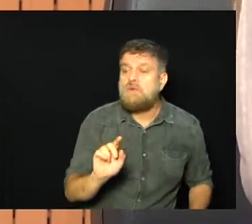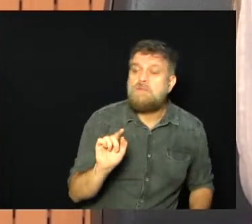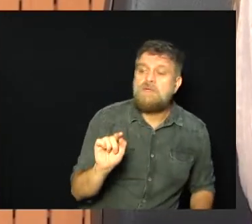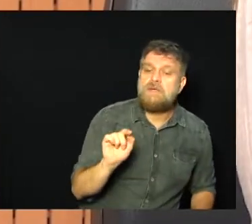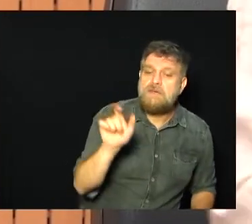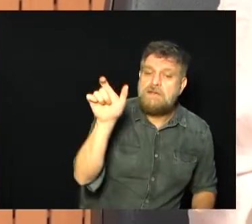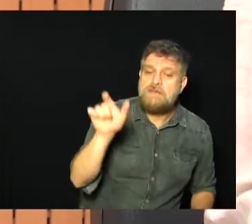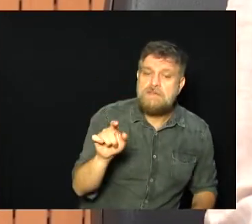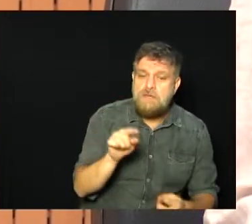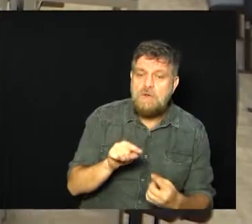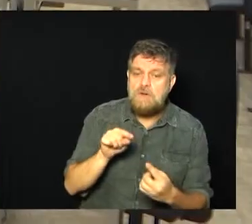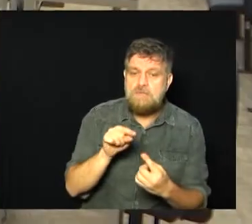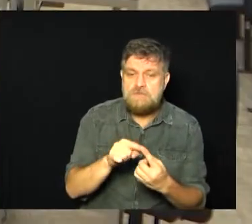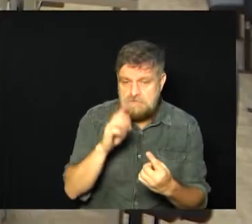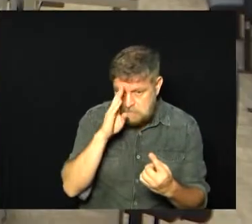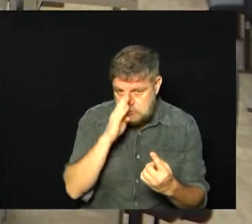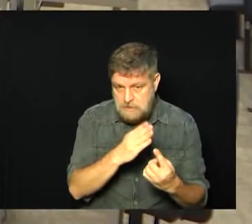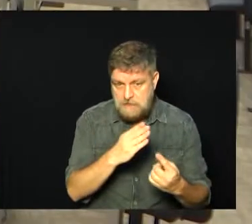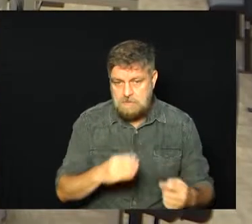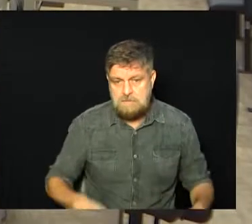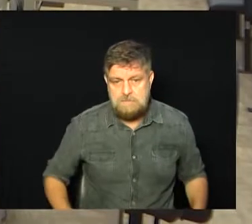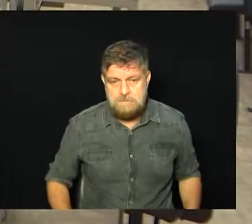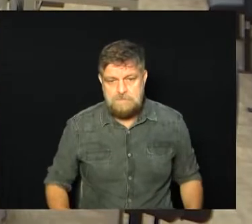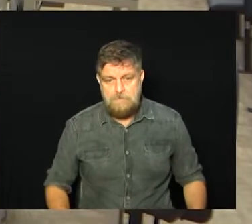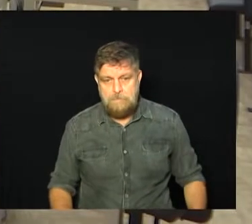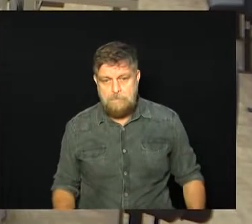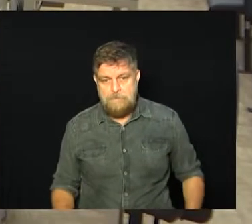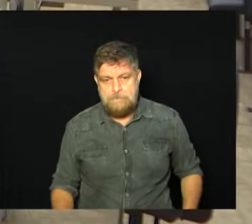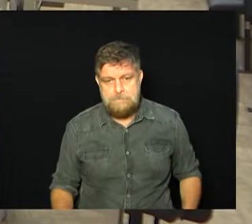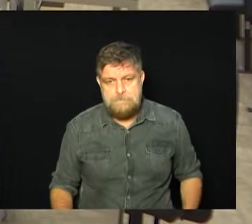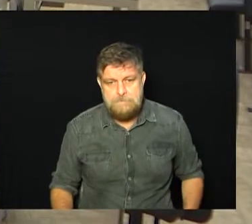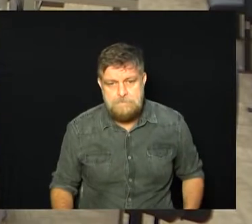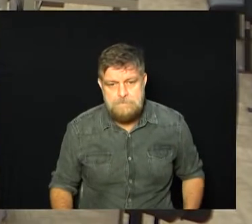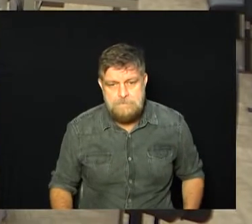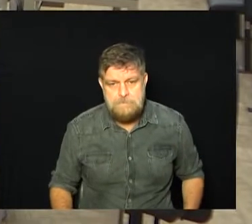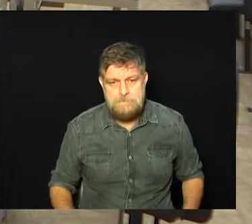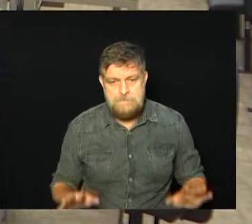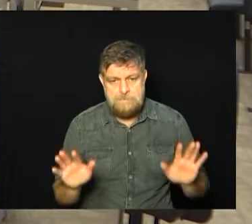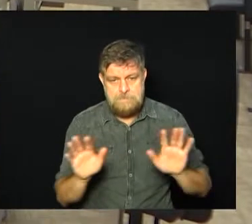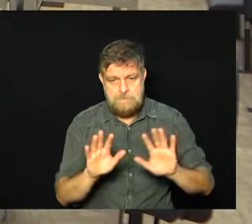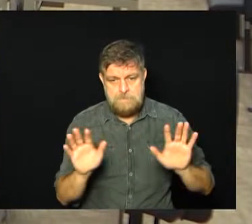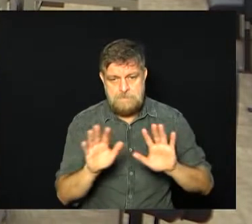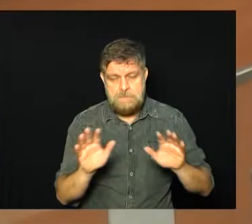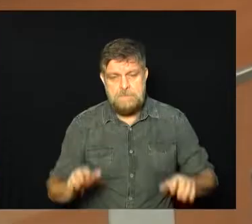seja objetivo. Obrigado. Olá, sou Emiliano Beghini.